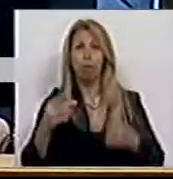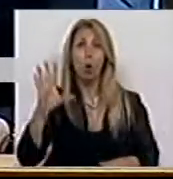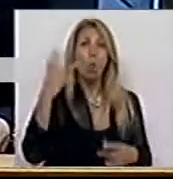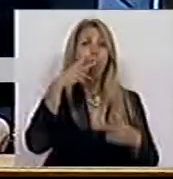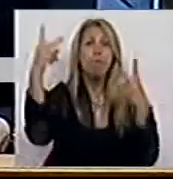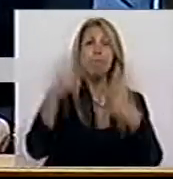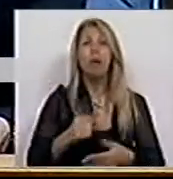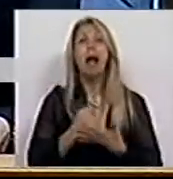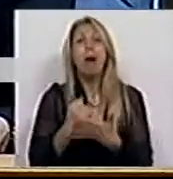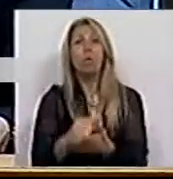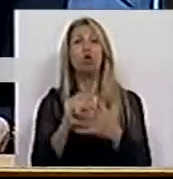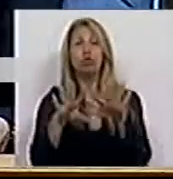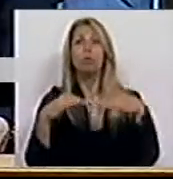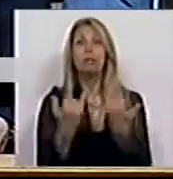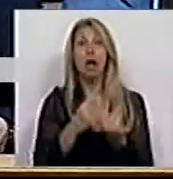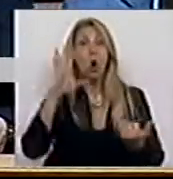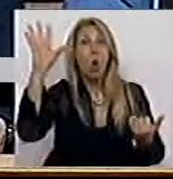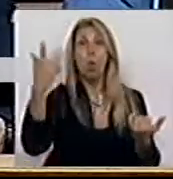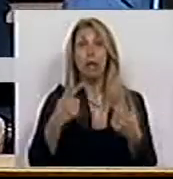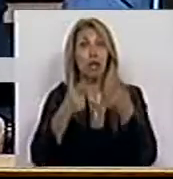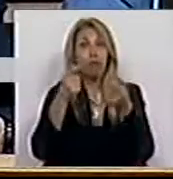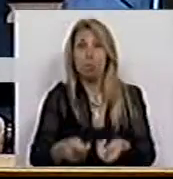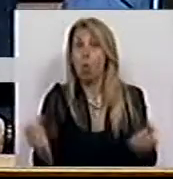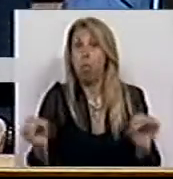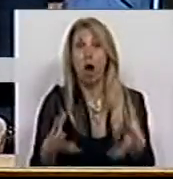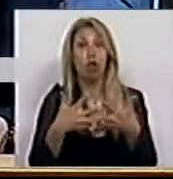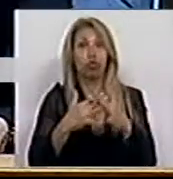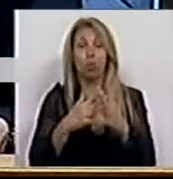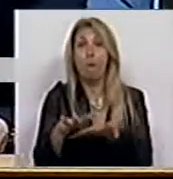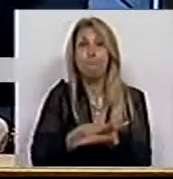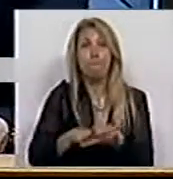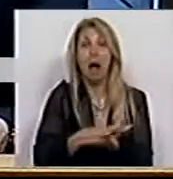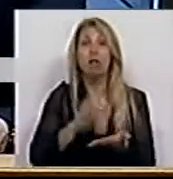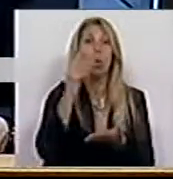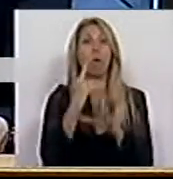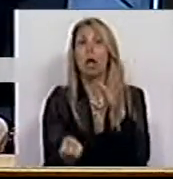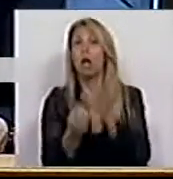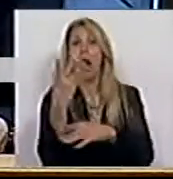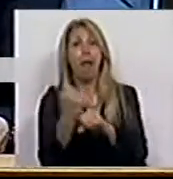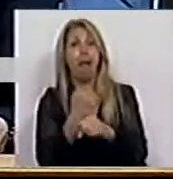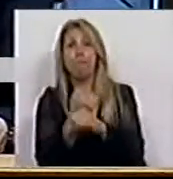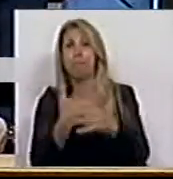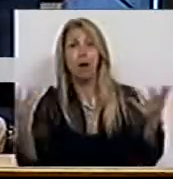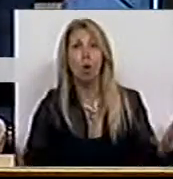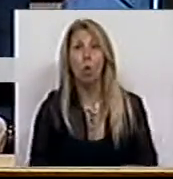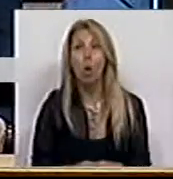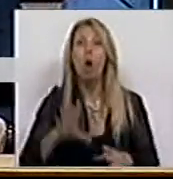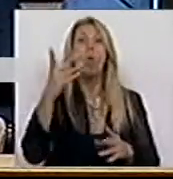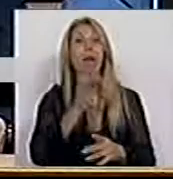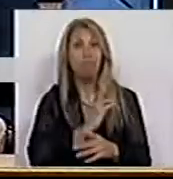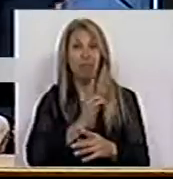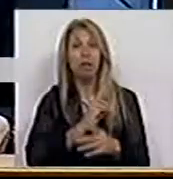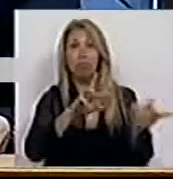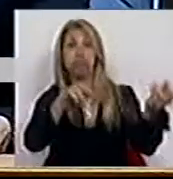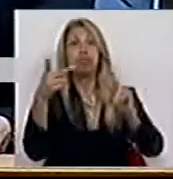nos apoios sociais, quando não há investimento nem nas infraestruturas, nem para a criação de emprego, quando privatiza o pouco que resta ao